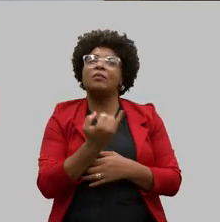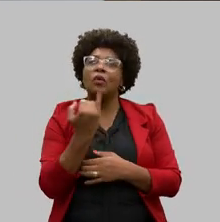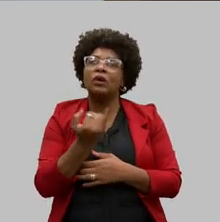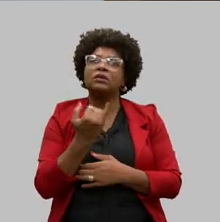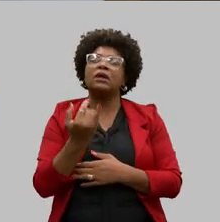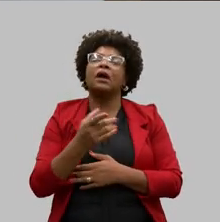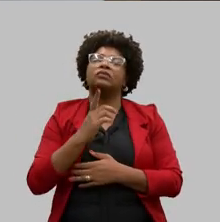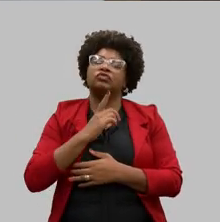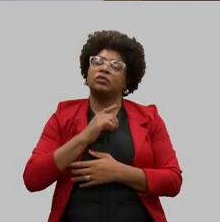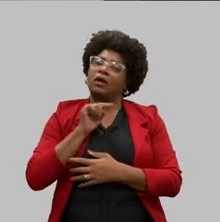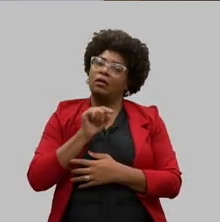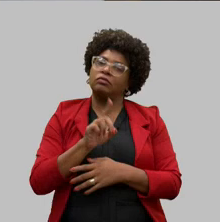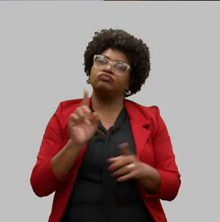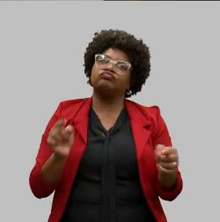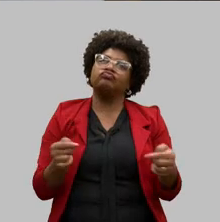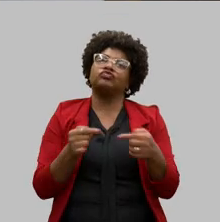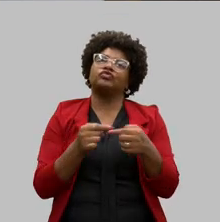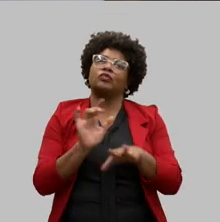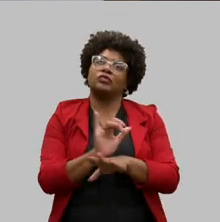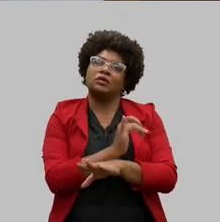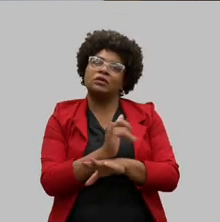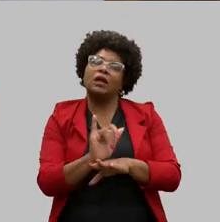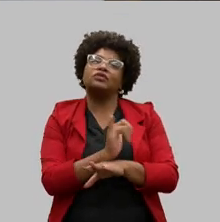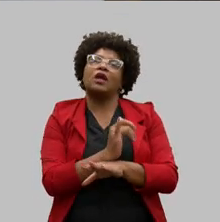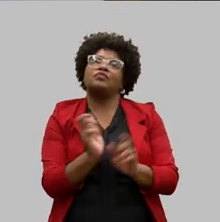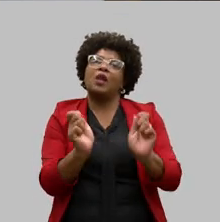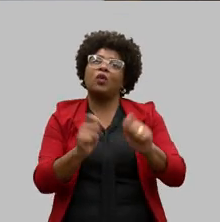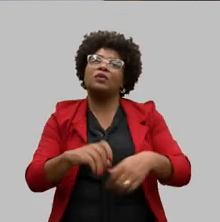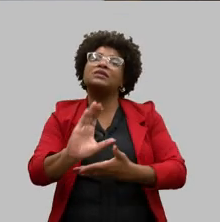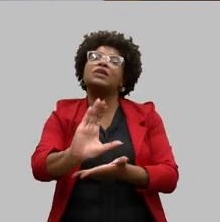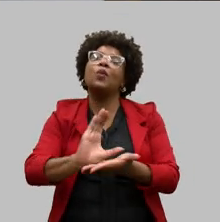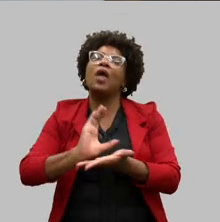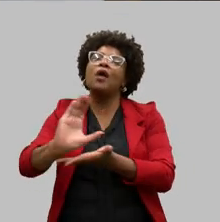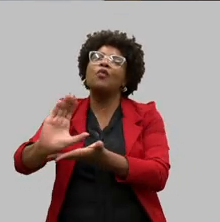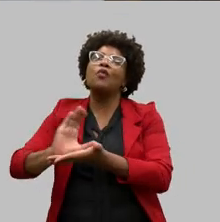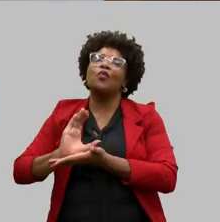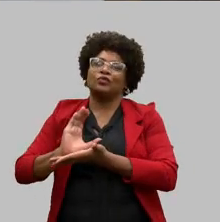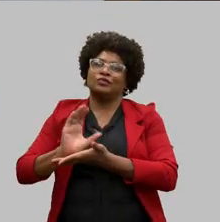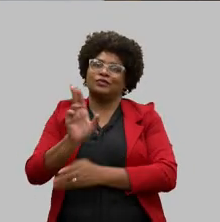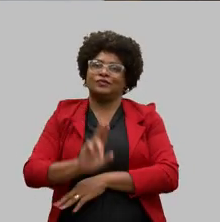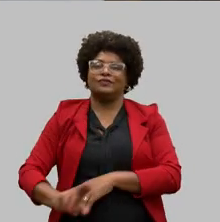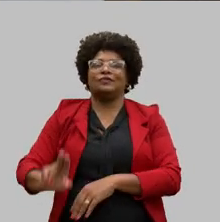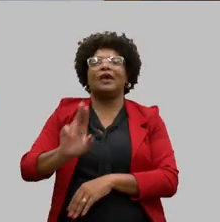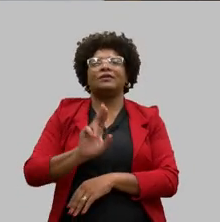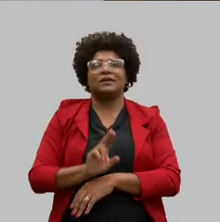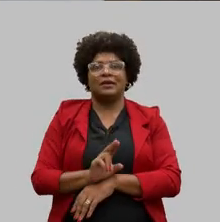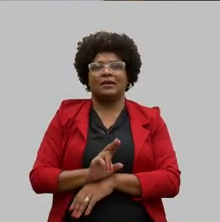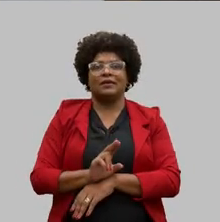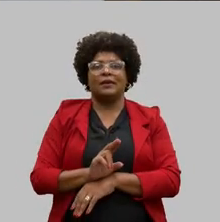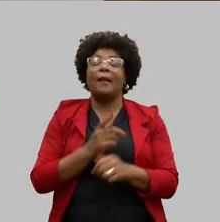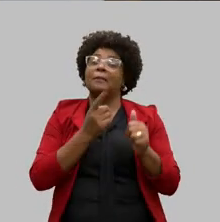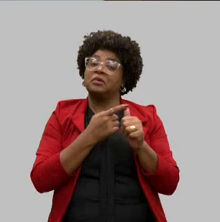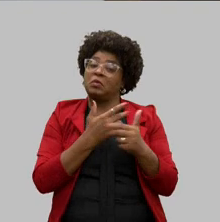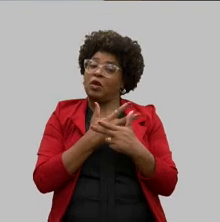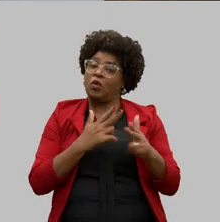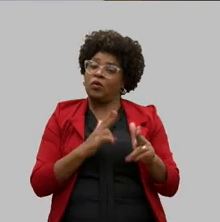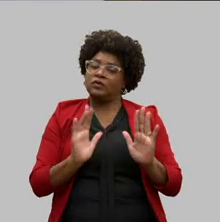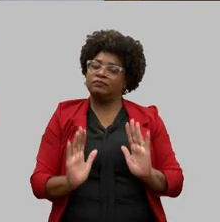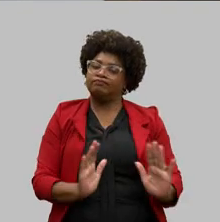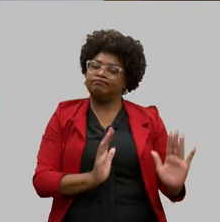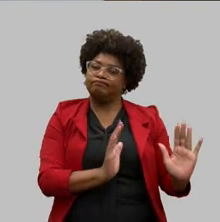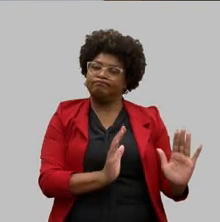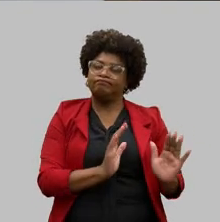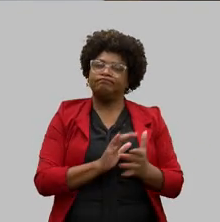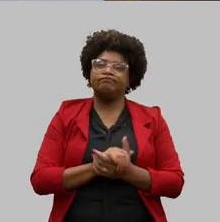para que a gente tenha os recursos públicos devidamente utilizados Então essa é a primeira coisa eu fiz uma análise